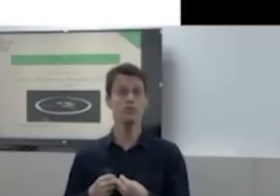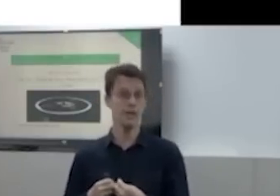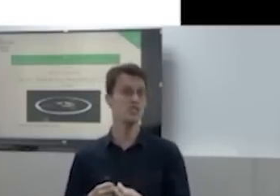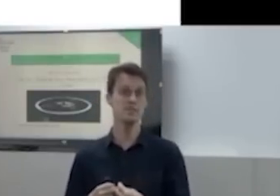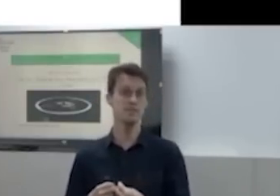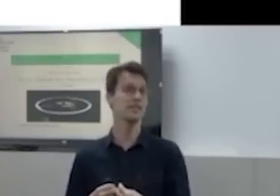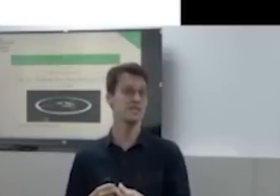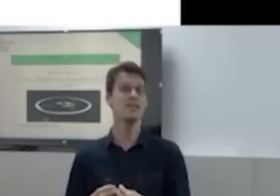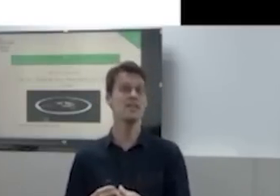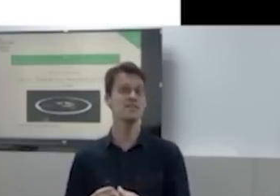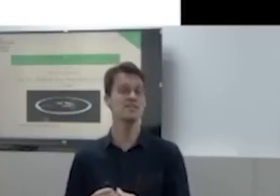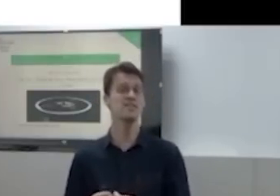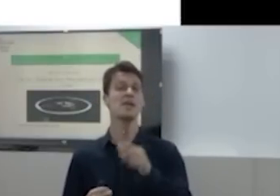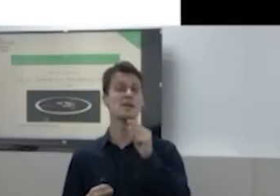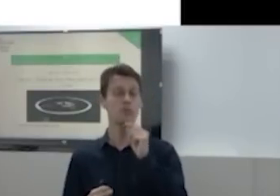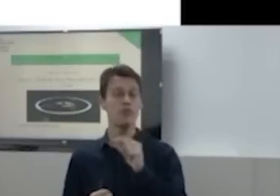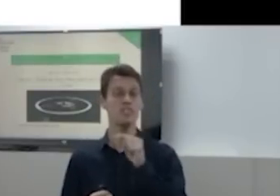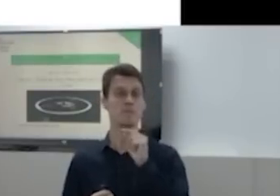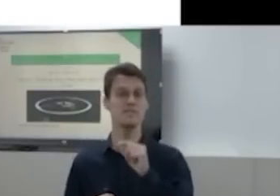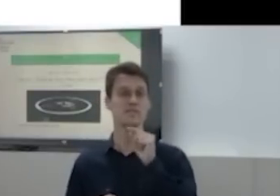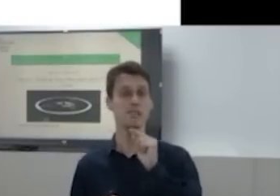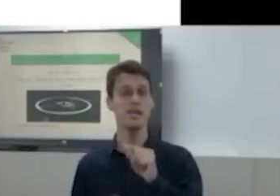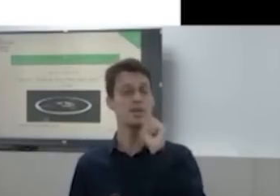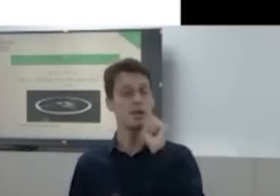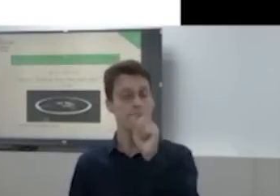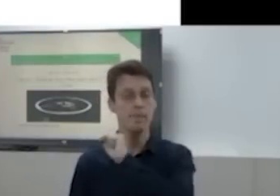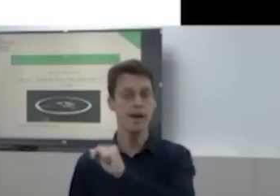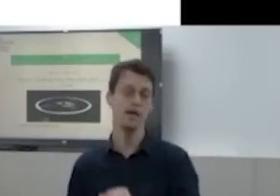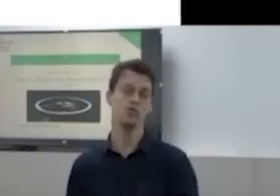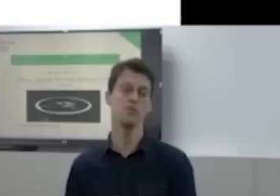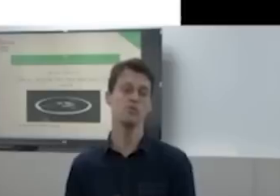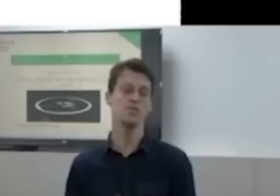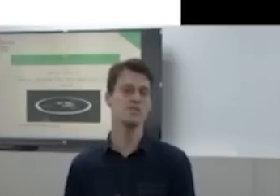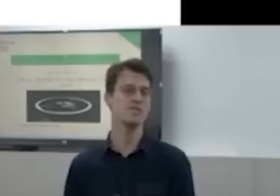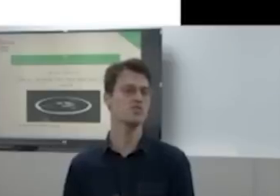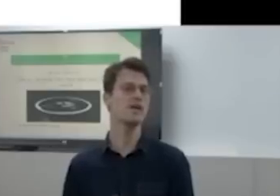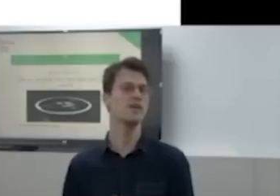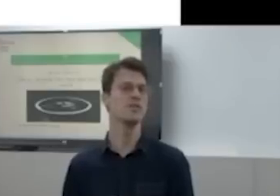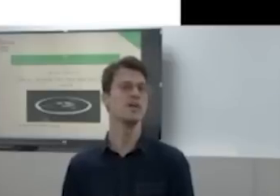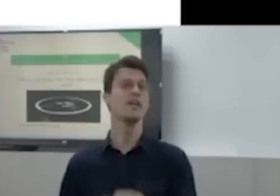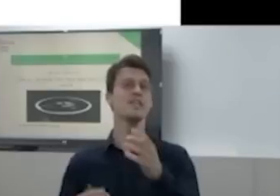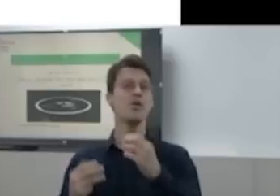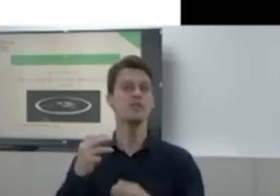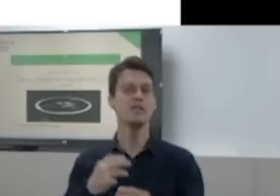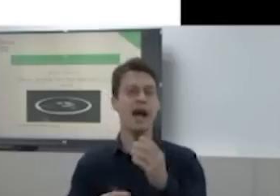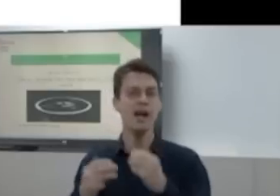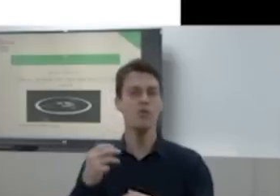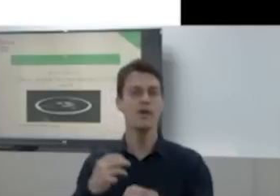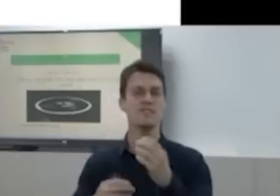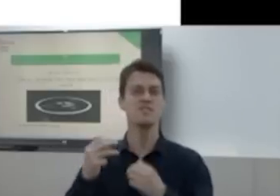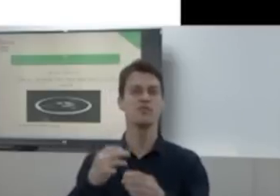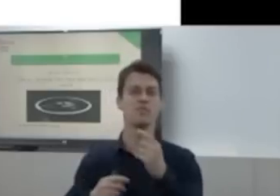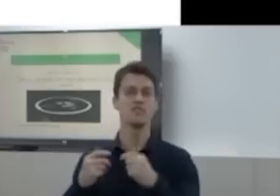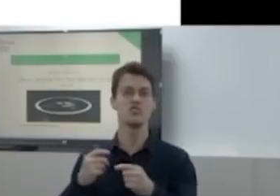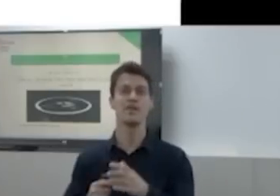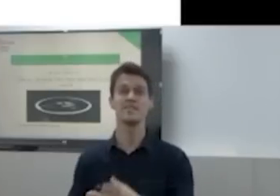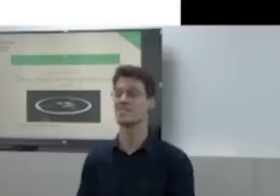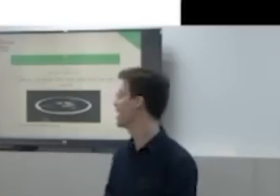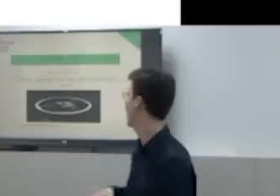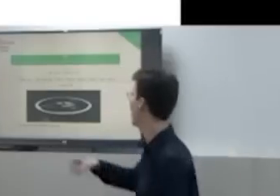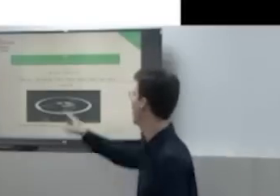é um conteúdo da disciplina de ciências, que foi especialmente preparado para você do 6º ano. E eu trago